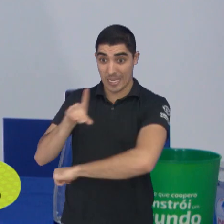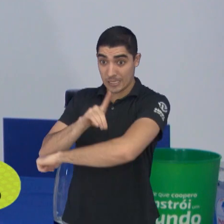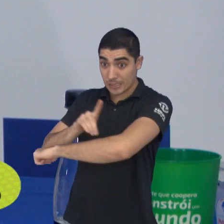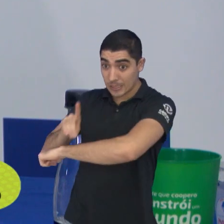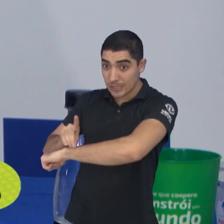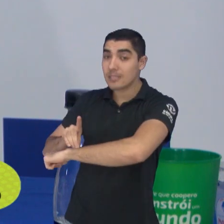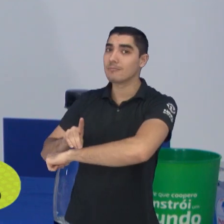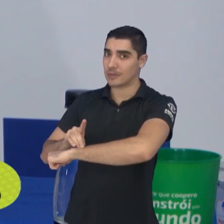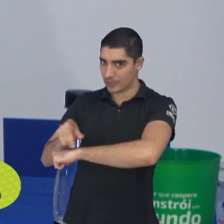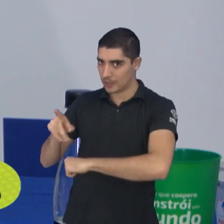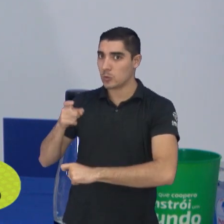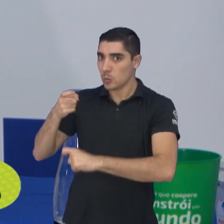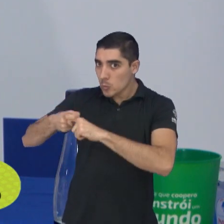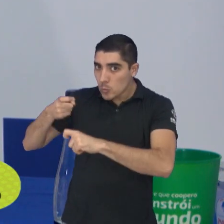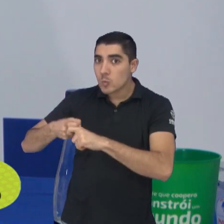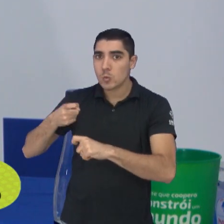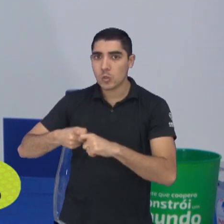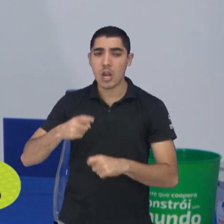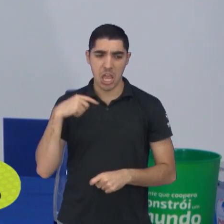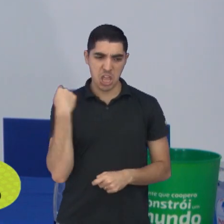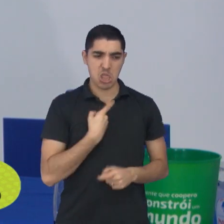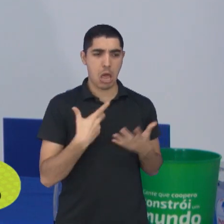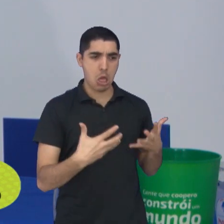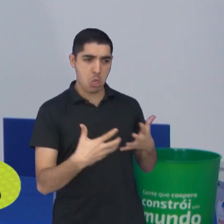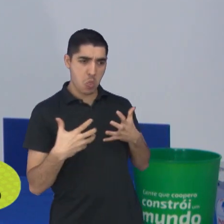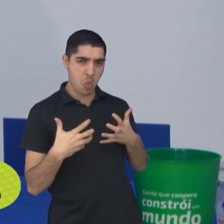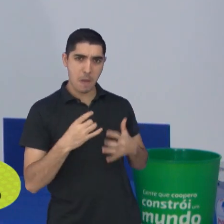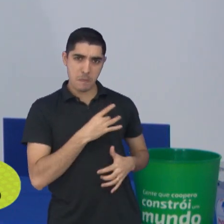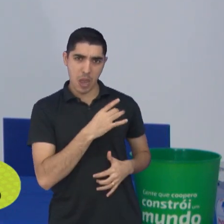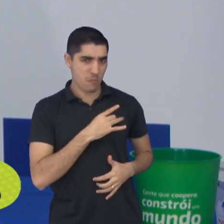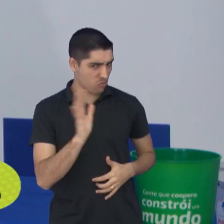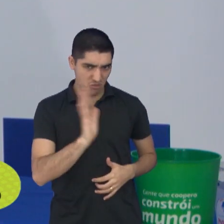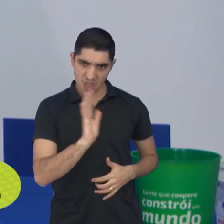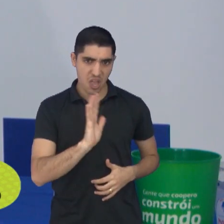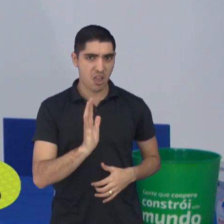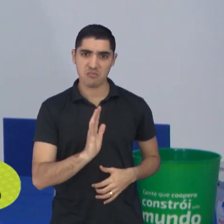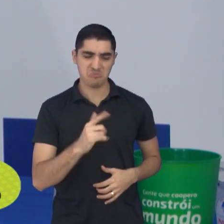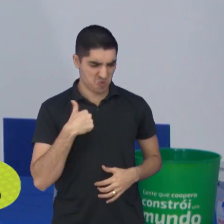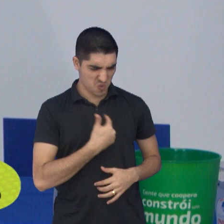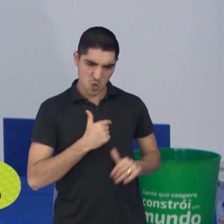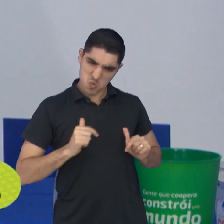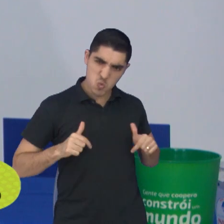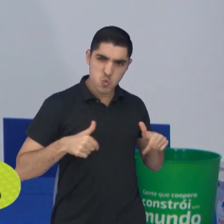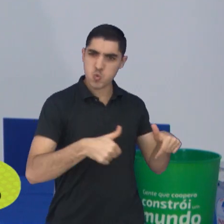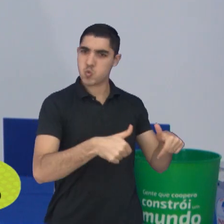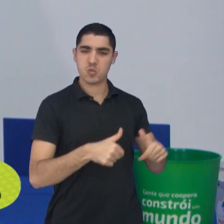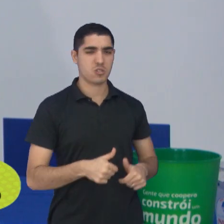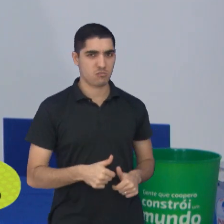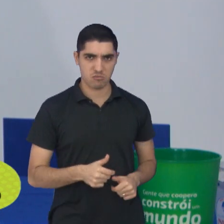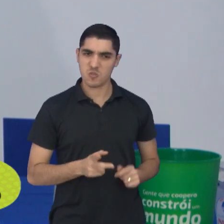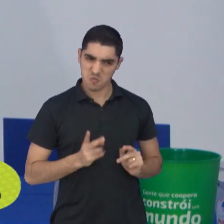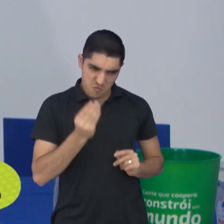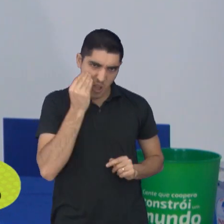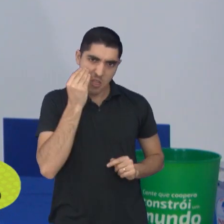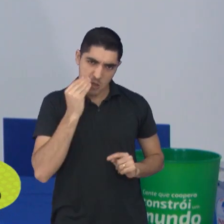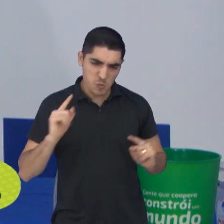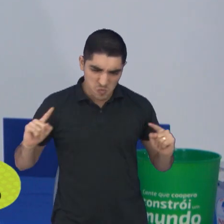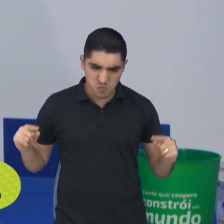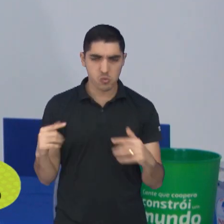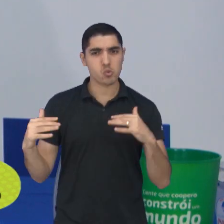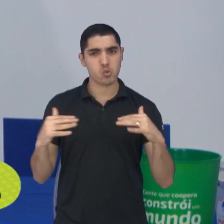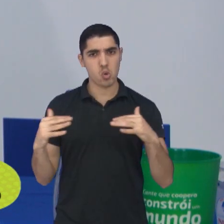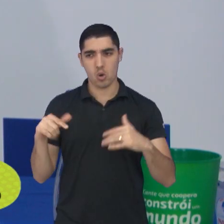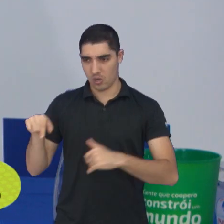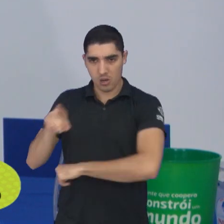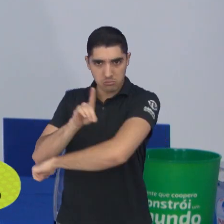gente. E nós não vamos ser covardes, eu não tenho isso como linha de conduta. A gente vai enfrentar o próximo adversário, Água